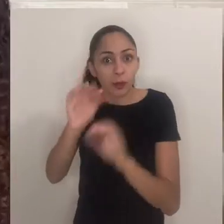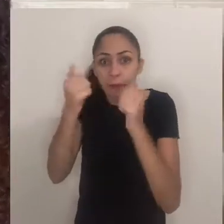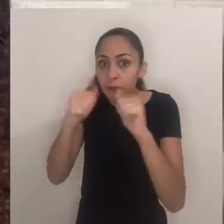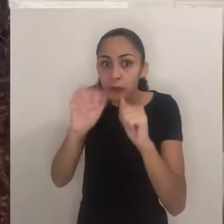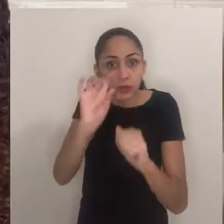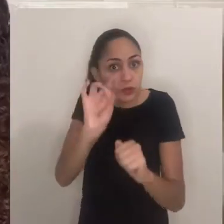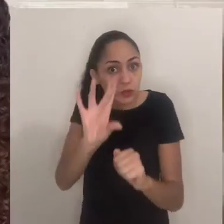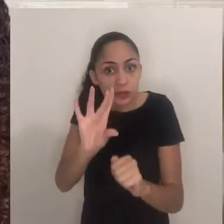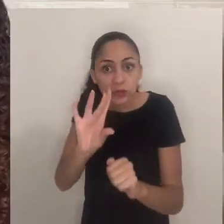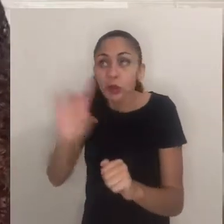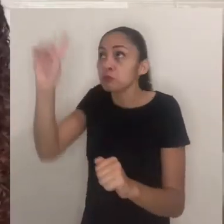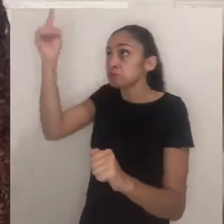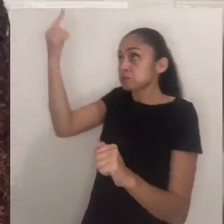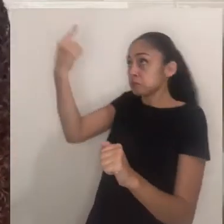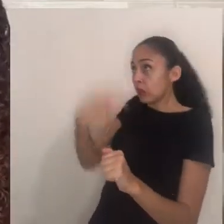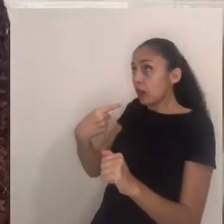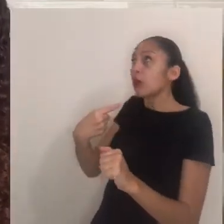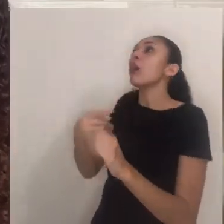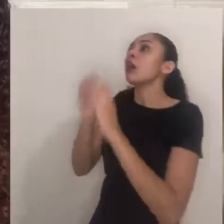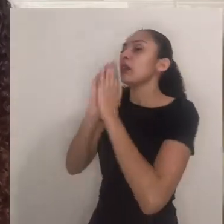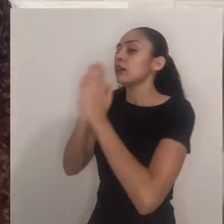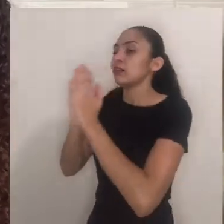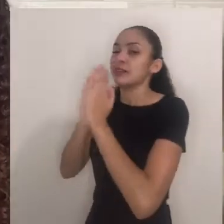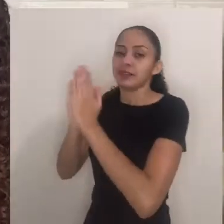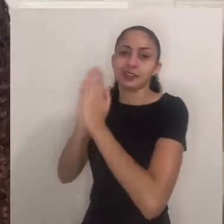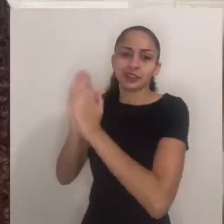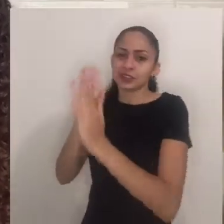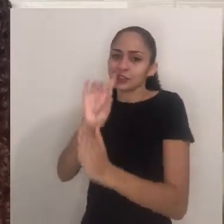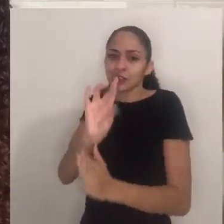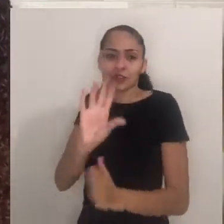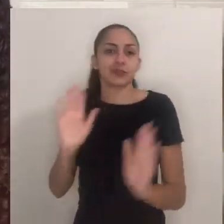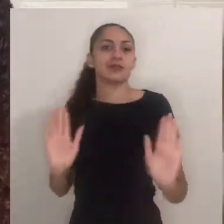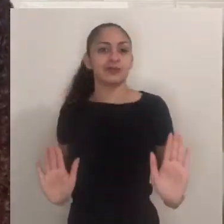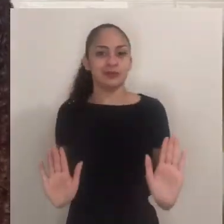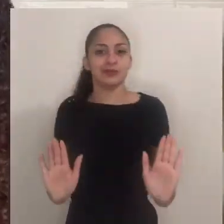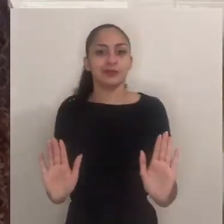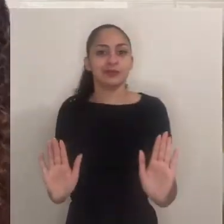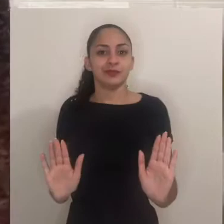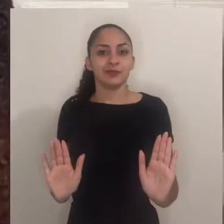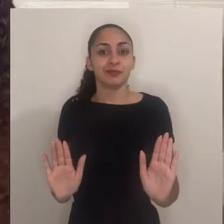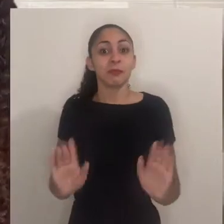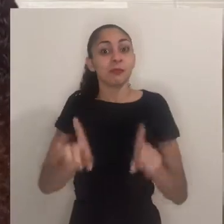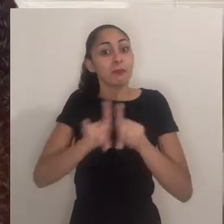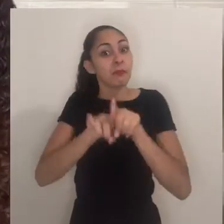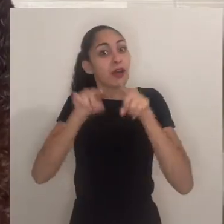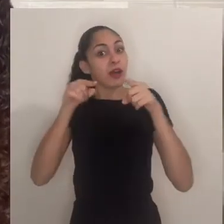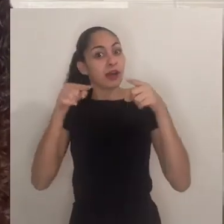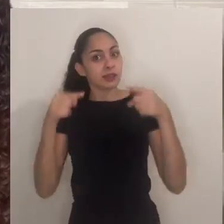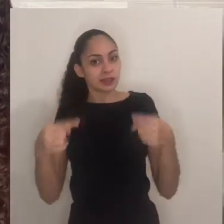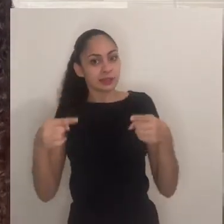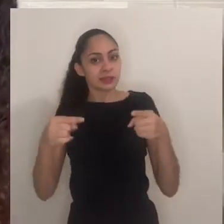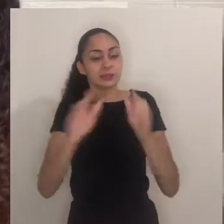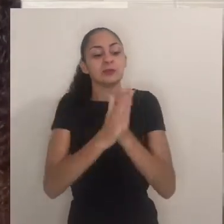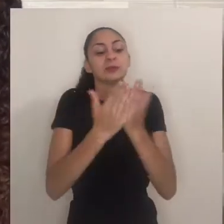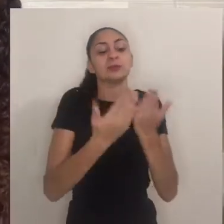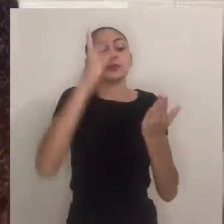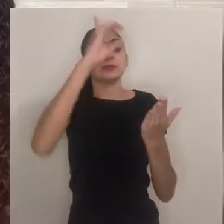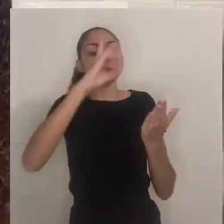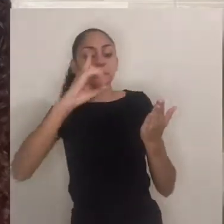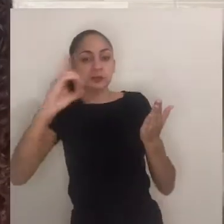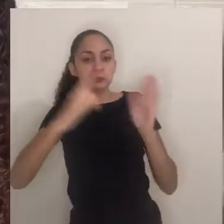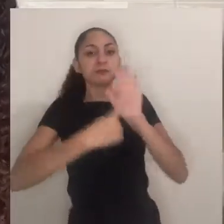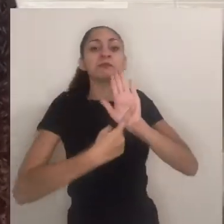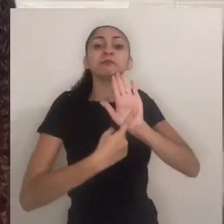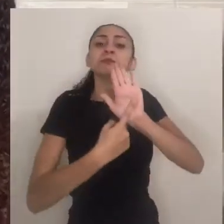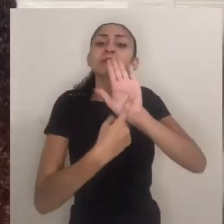venhamos a fazer isso. O simples fato de ser uma ordenança do Senhor, a oração, já é o bastante. Porém,